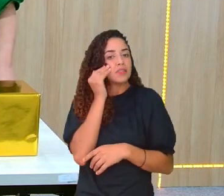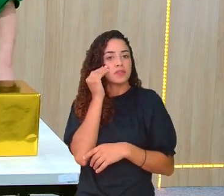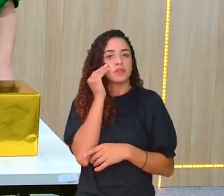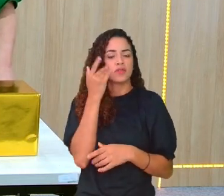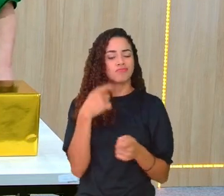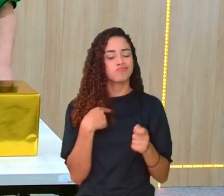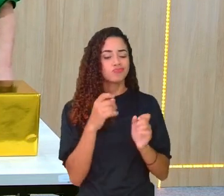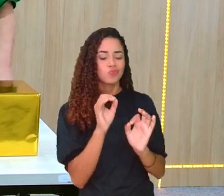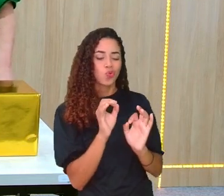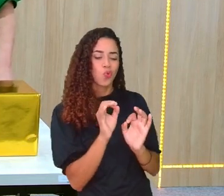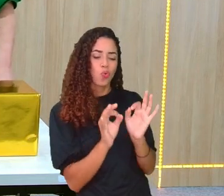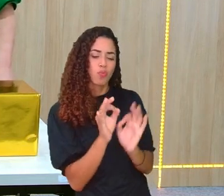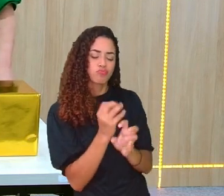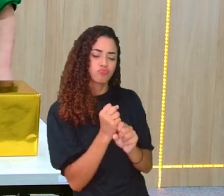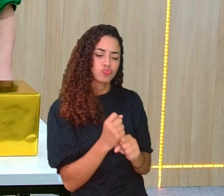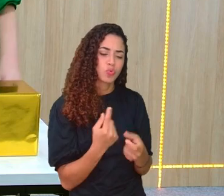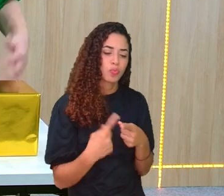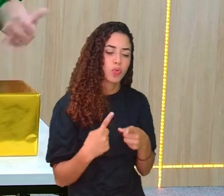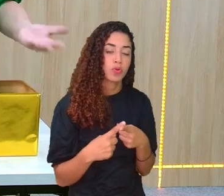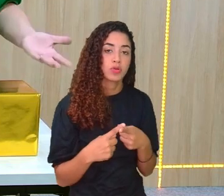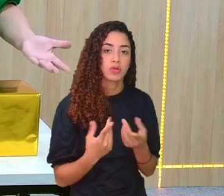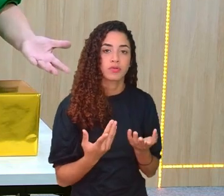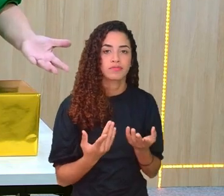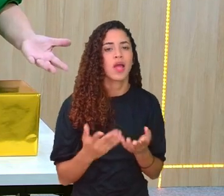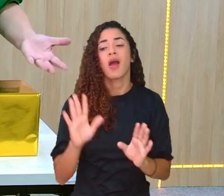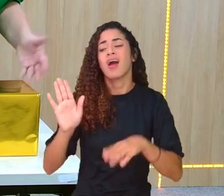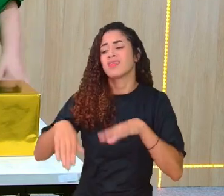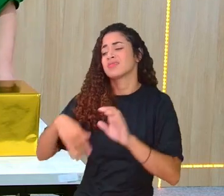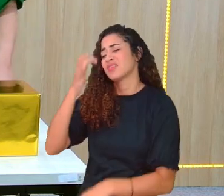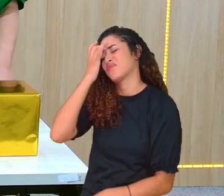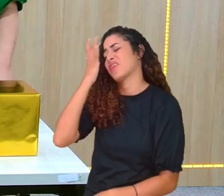fazendo. Mas isso é muito fácil, eu já sei. Que bom!